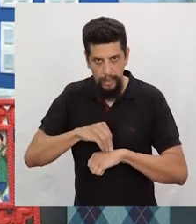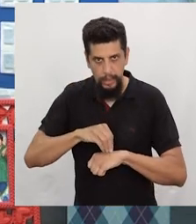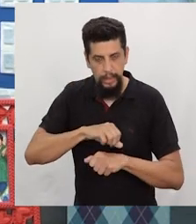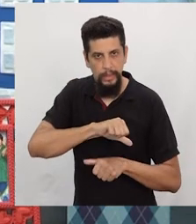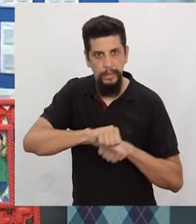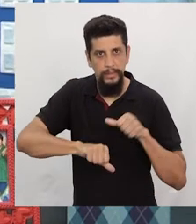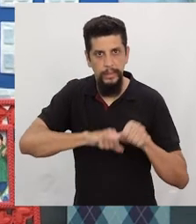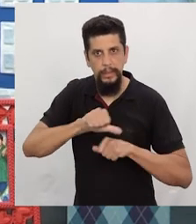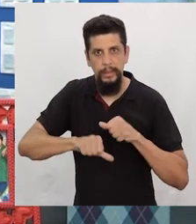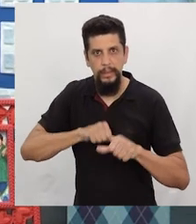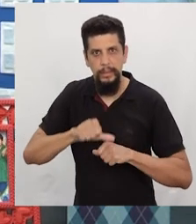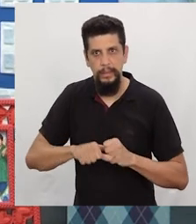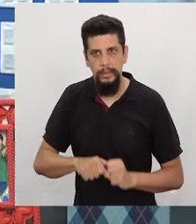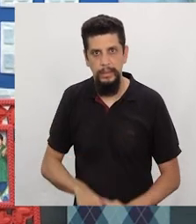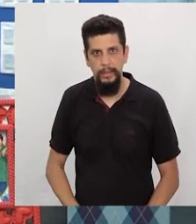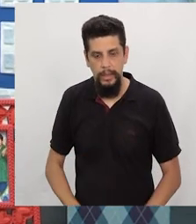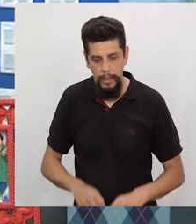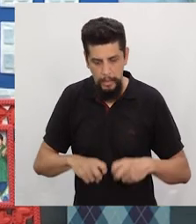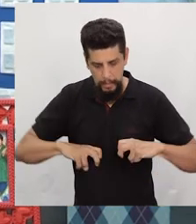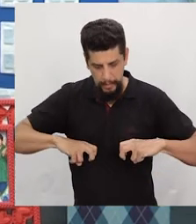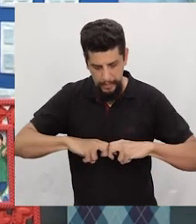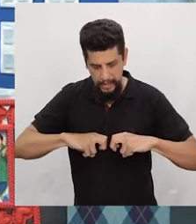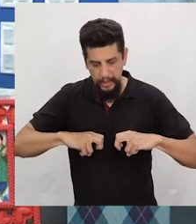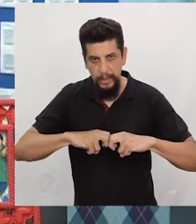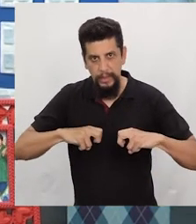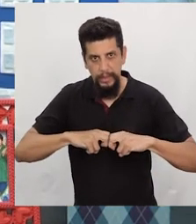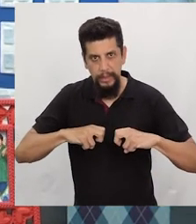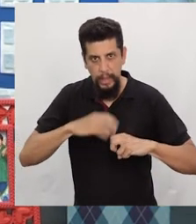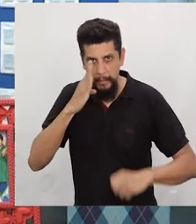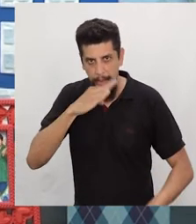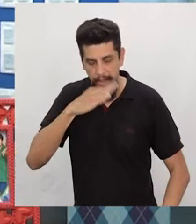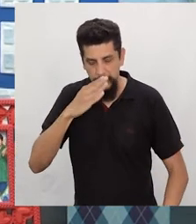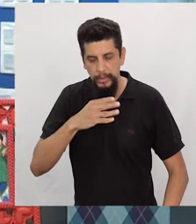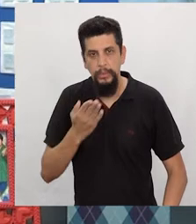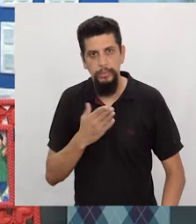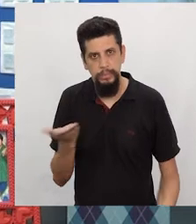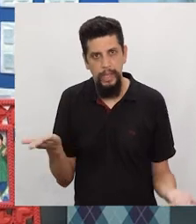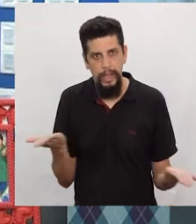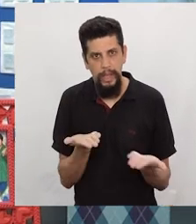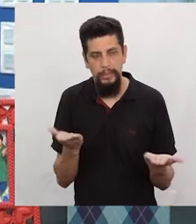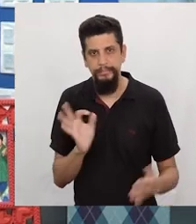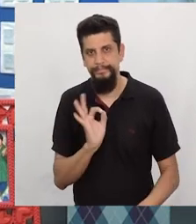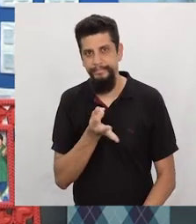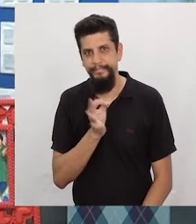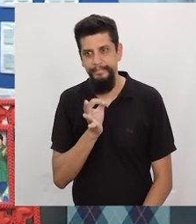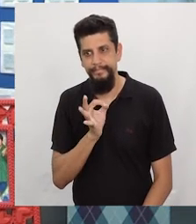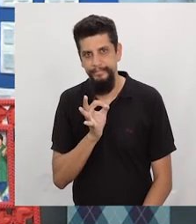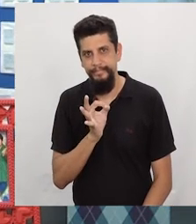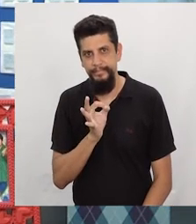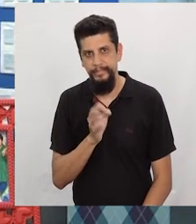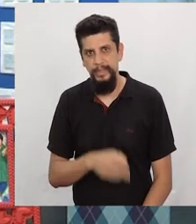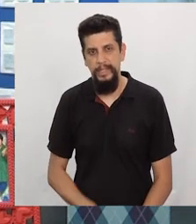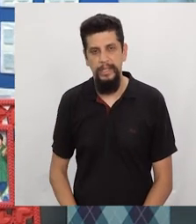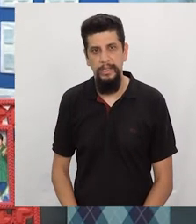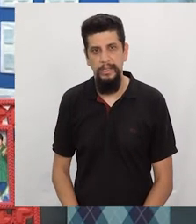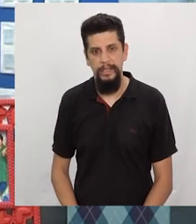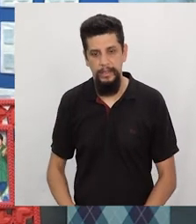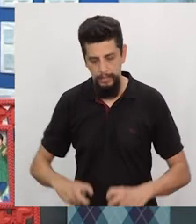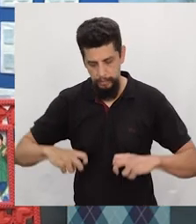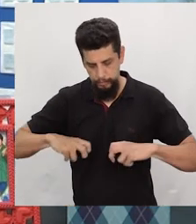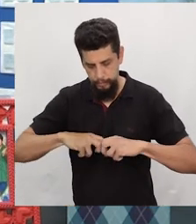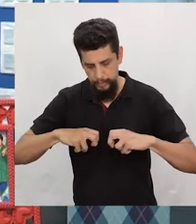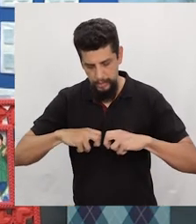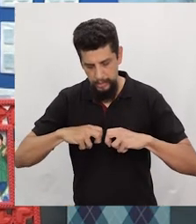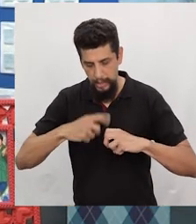e trocar meias chulesentas com a gente. Uau! Isso. Passe uma